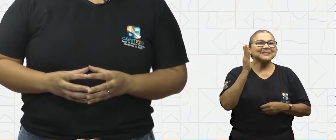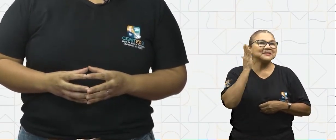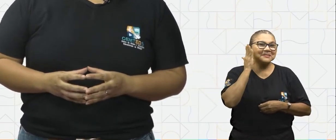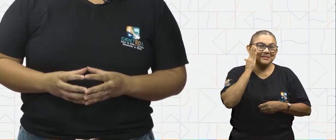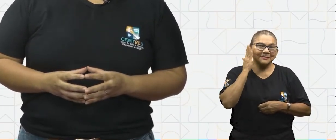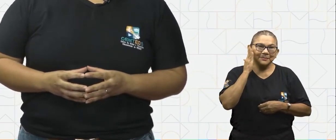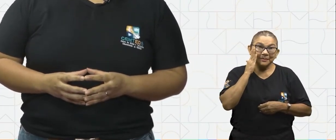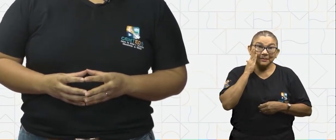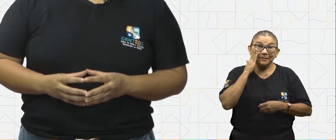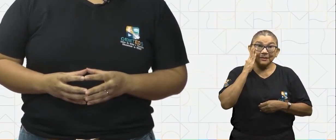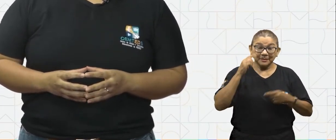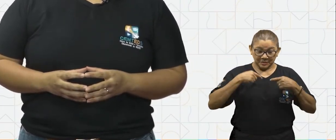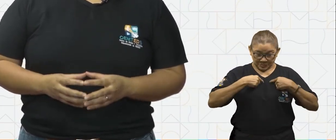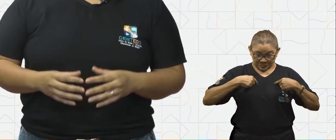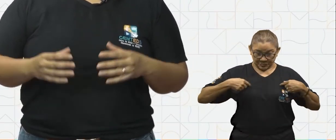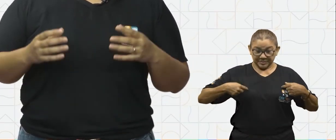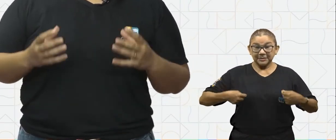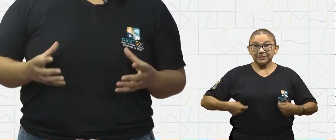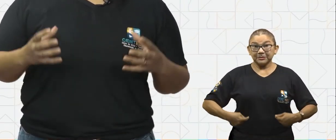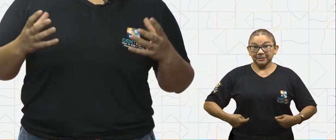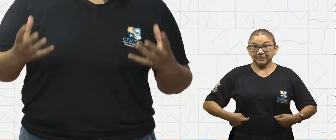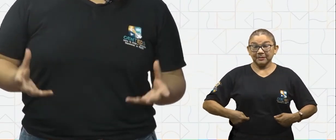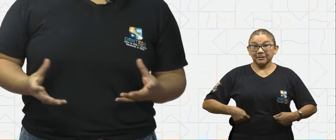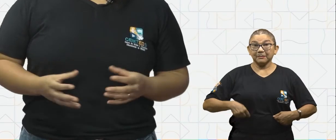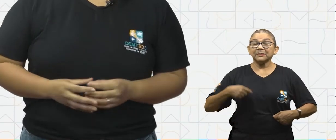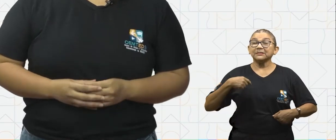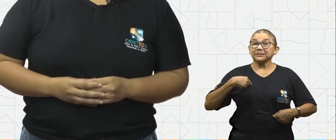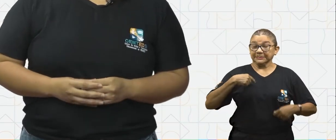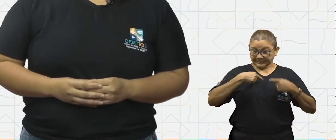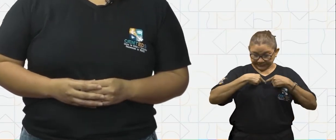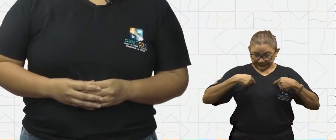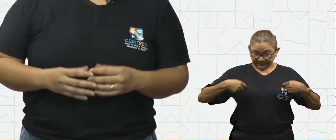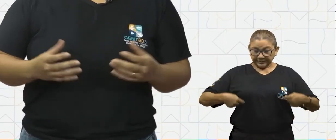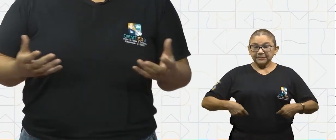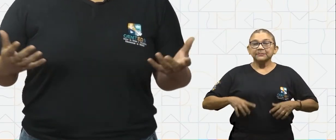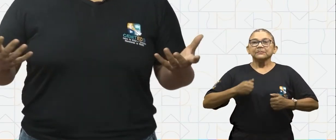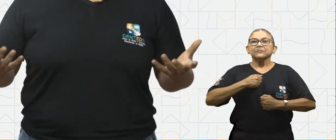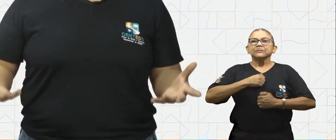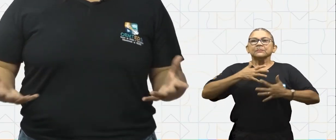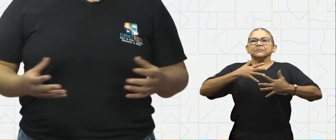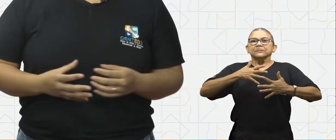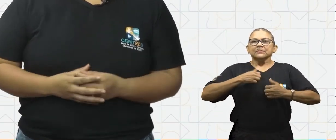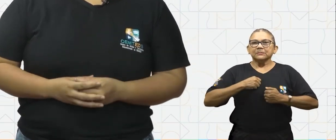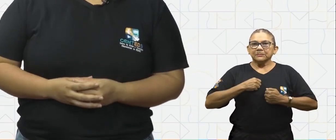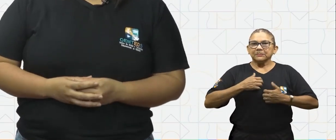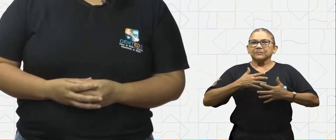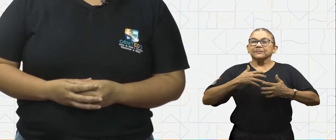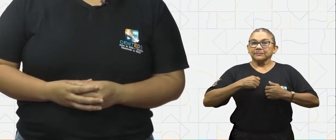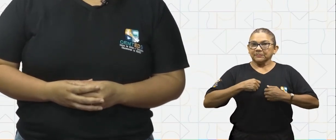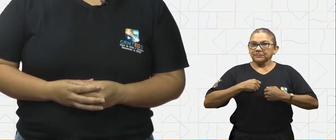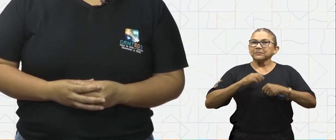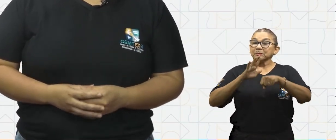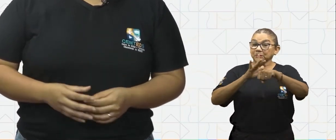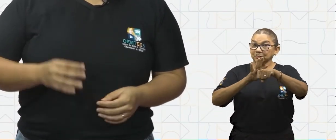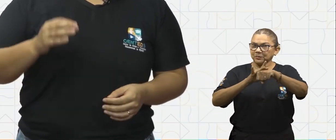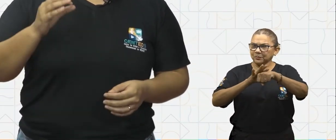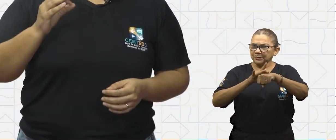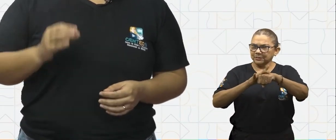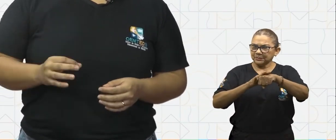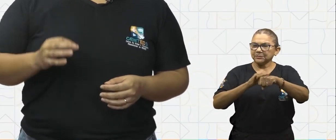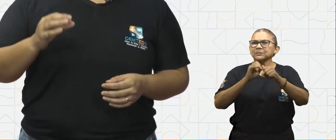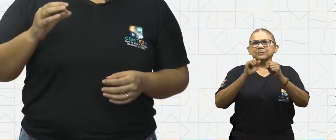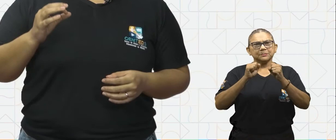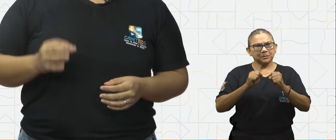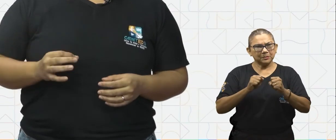que o sistema respiratório pode ser afetado por doenças? São as doenças respiratórias.